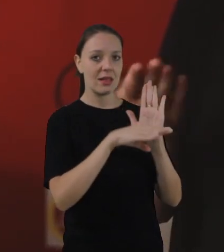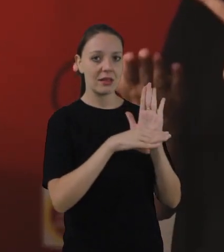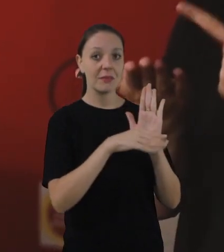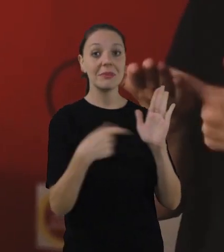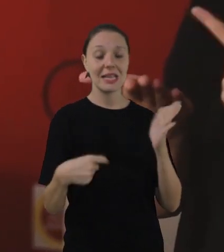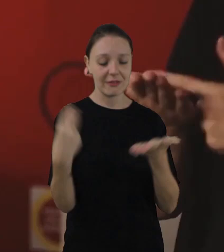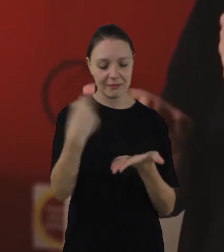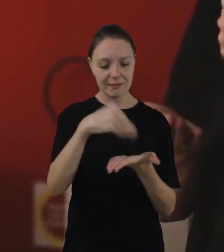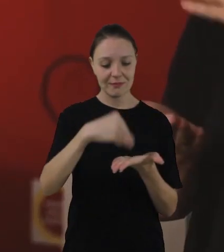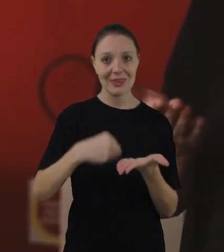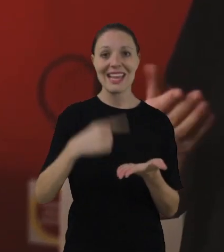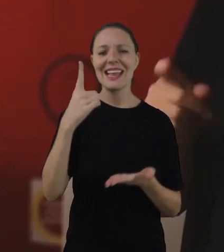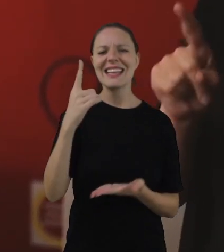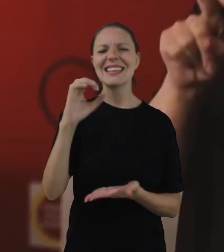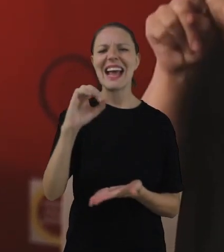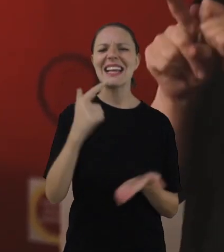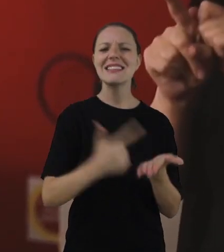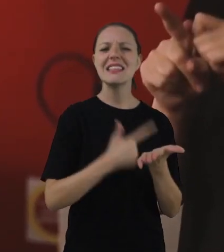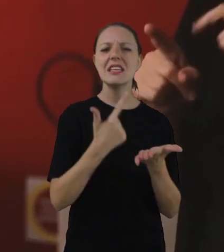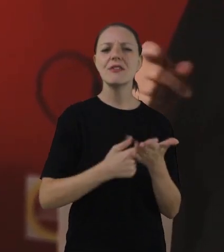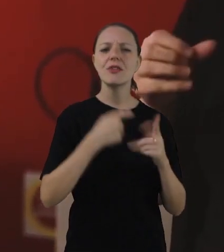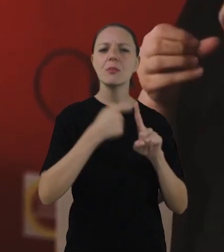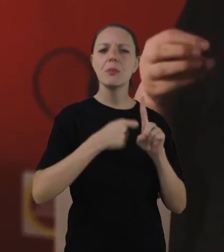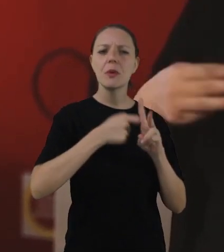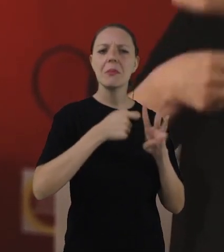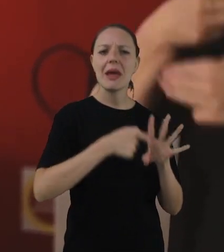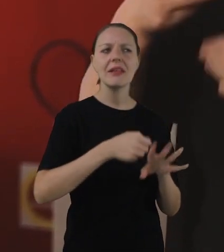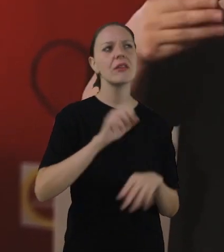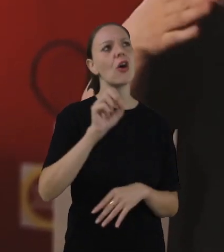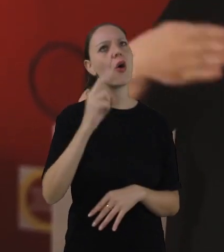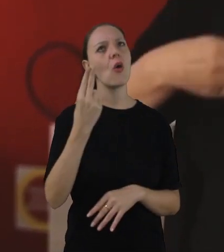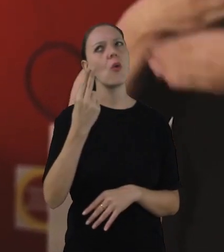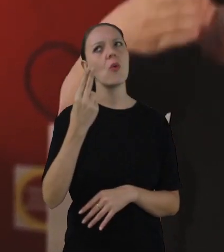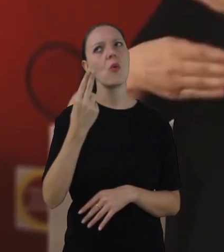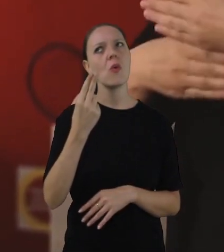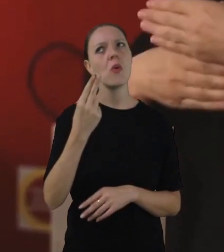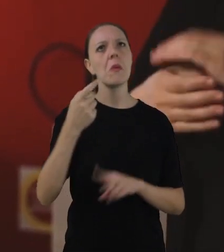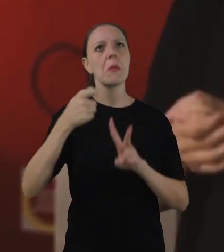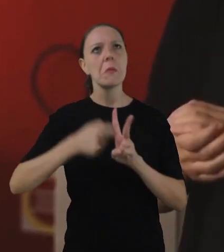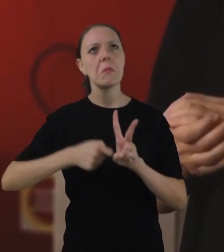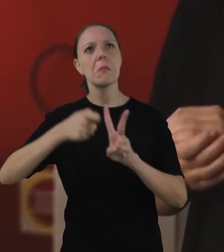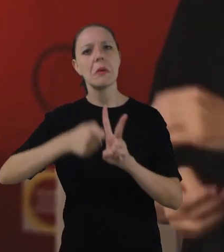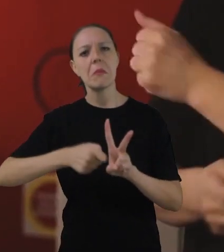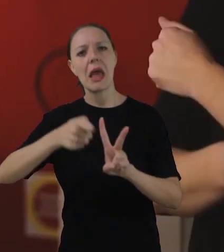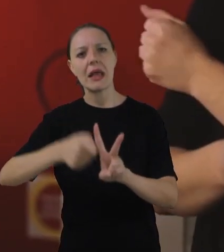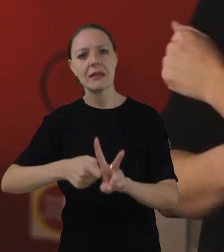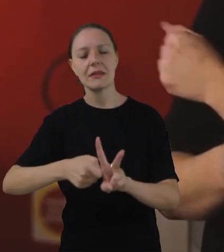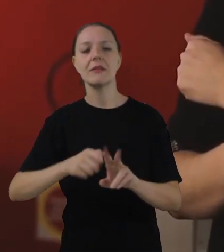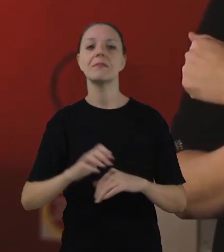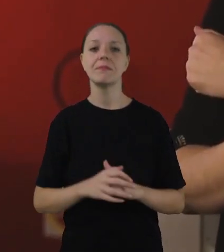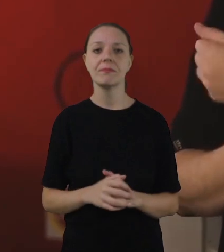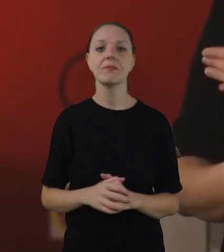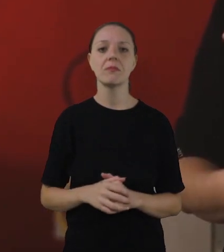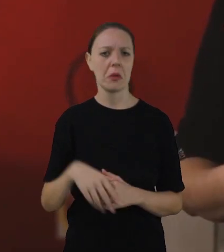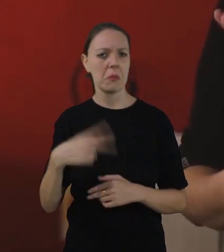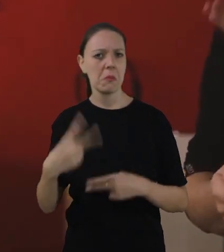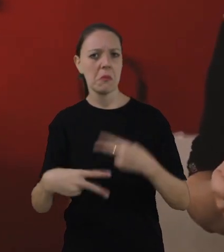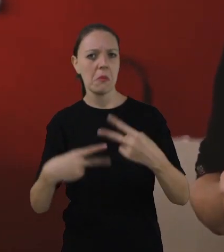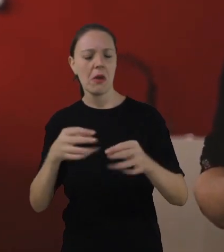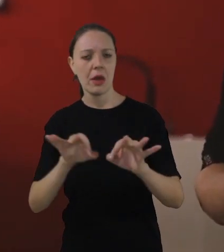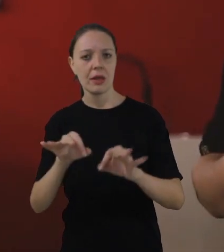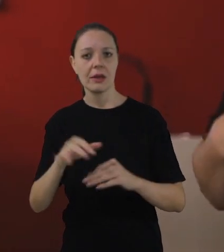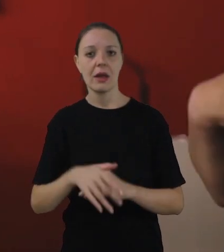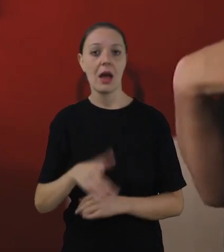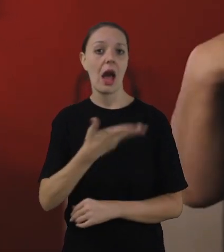livros lidos por mês ou por bimestre, uma coisa assim. Para meus colegas, aquilo era um horror, aquilo era um